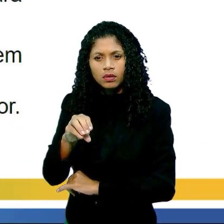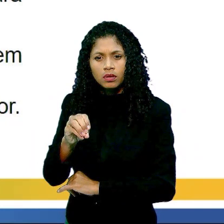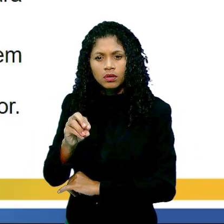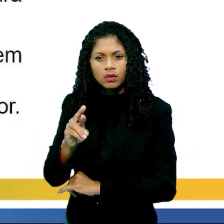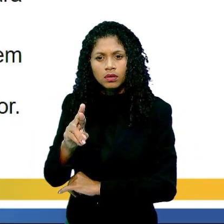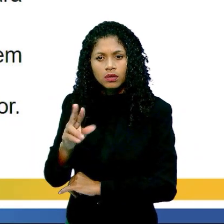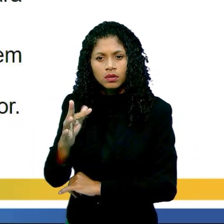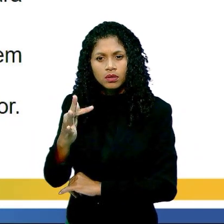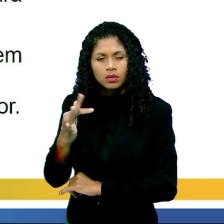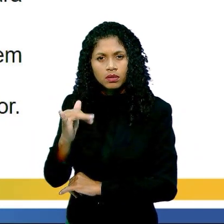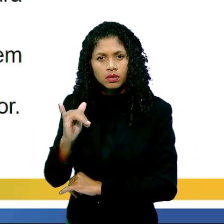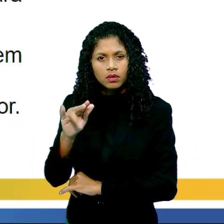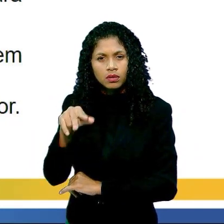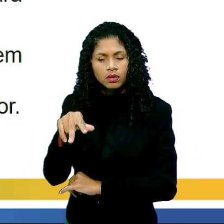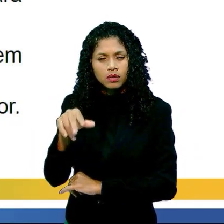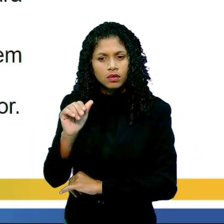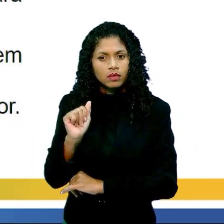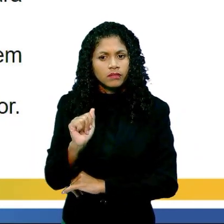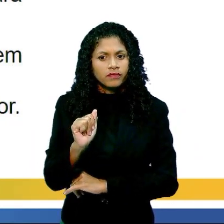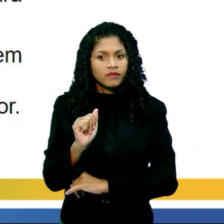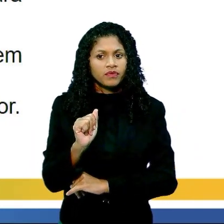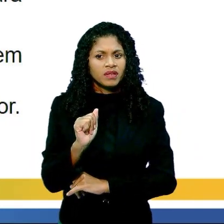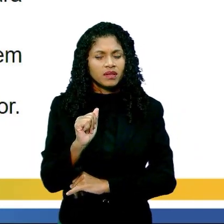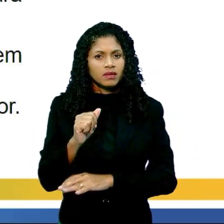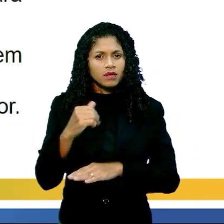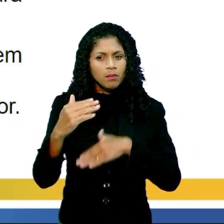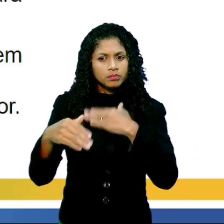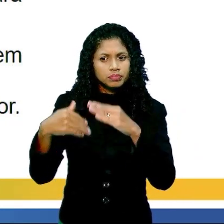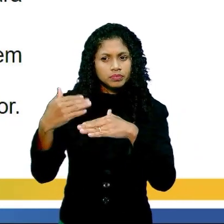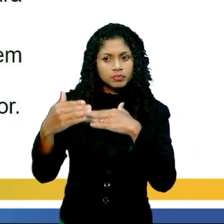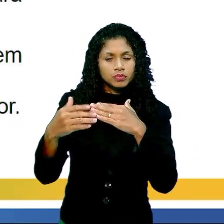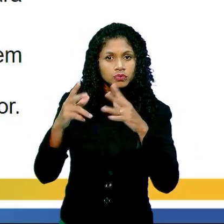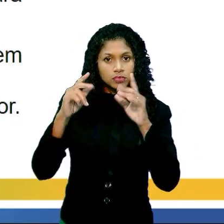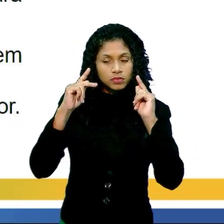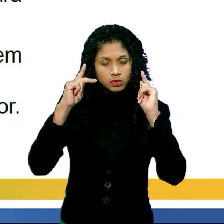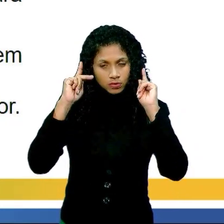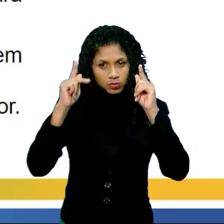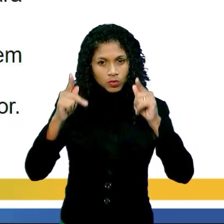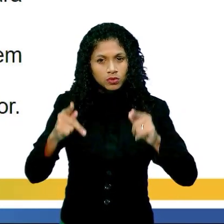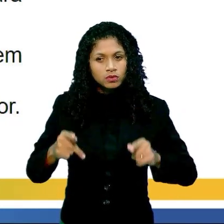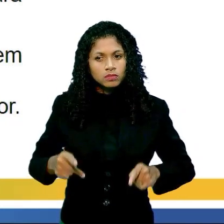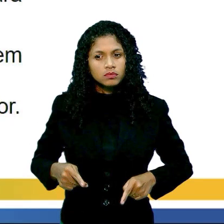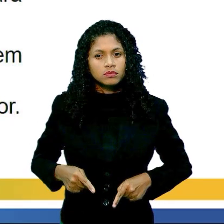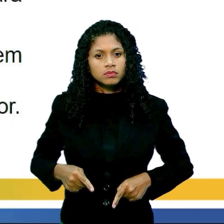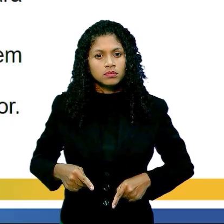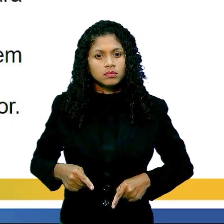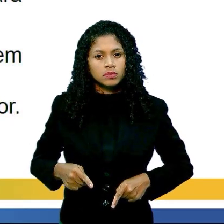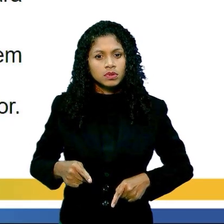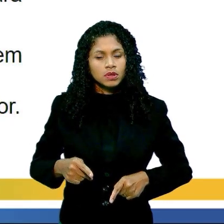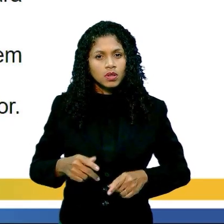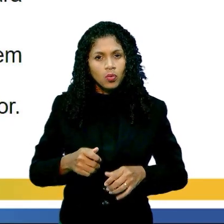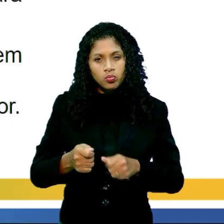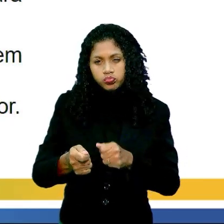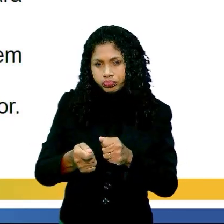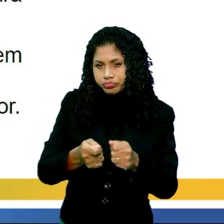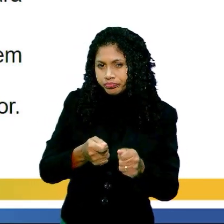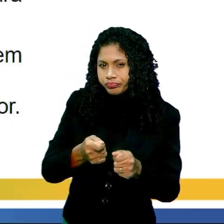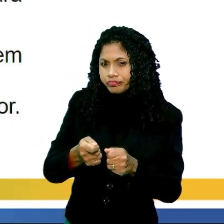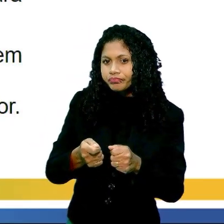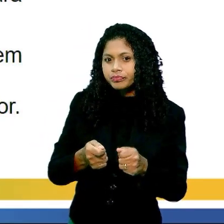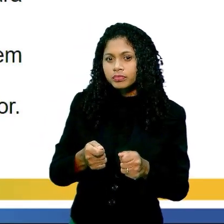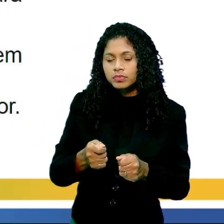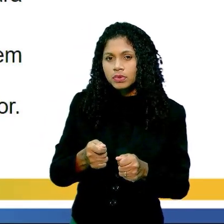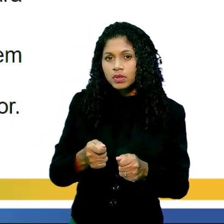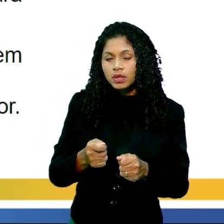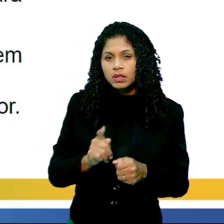estar sendo feita no Missouri, né, que é um estado dos Estados Unidos. Então, você vê apenas que as pessoas